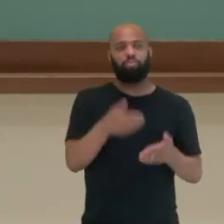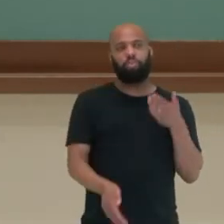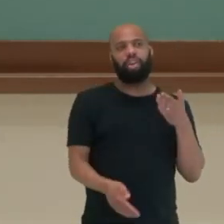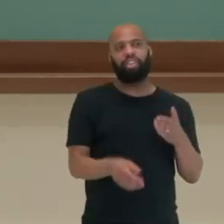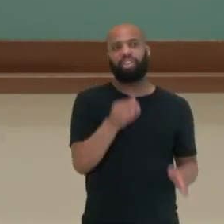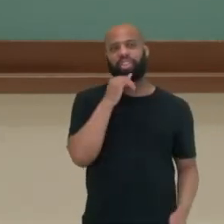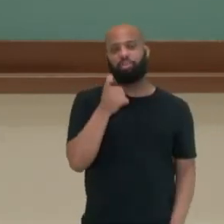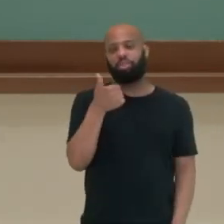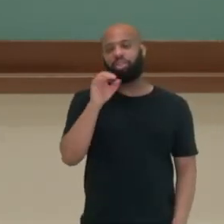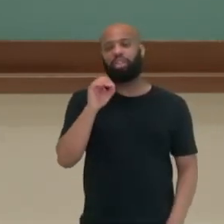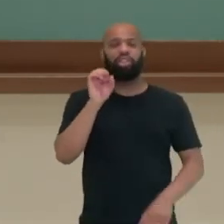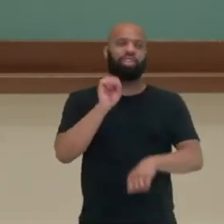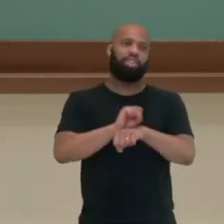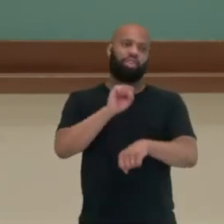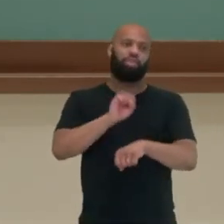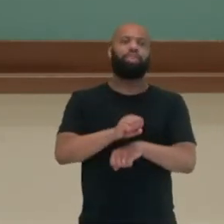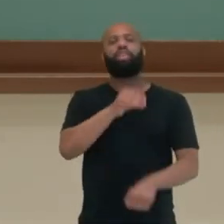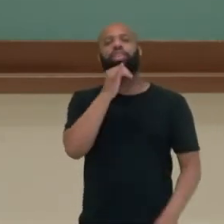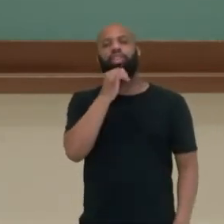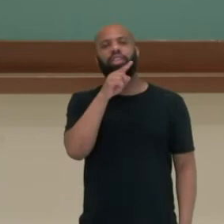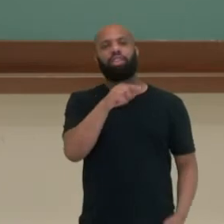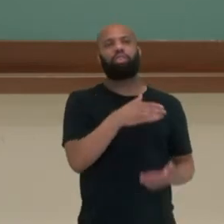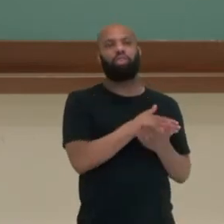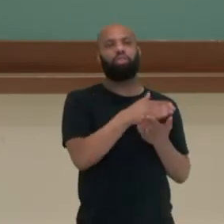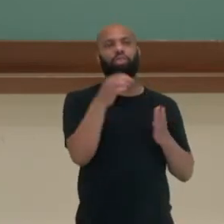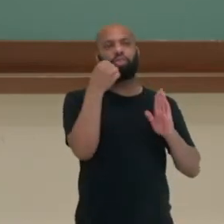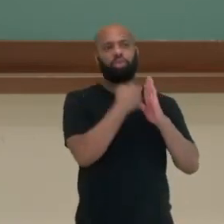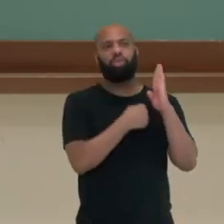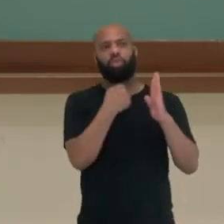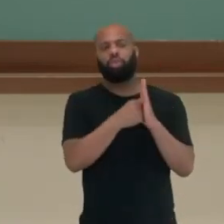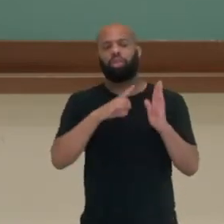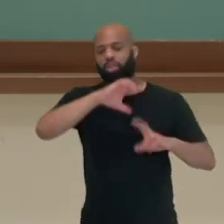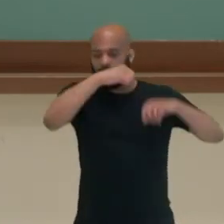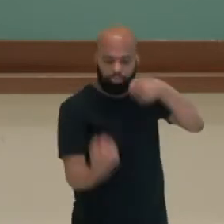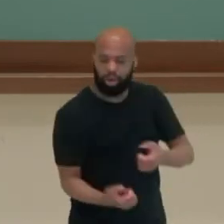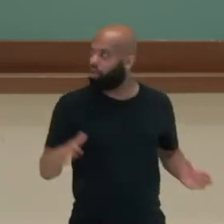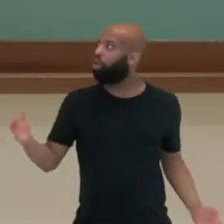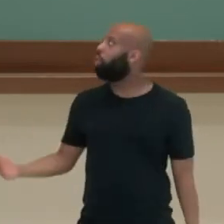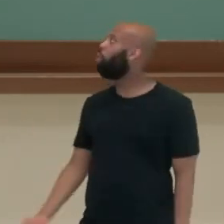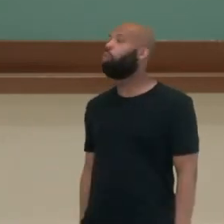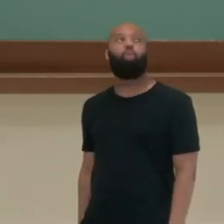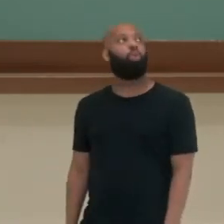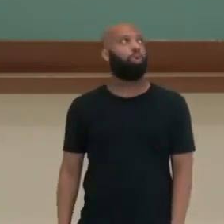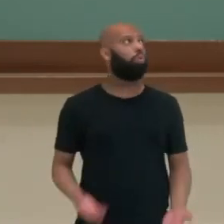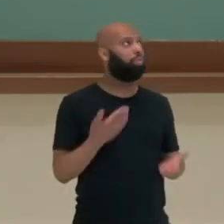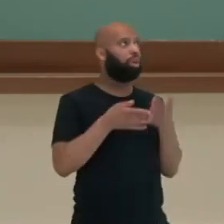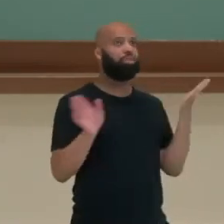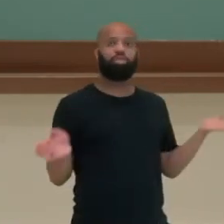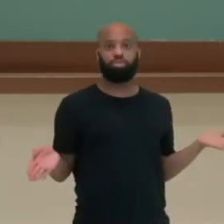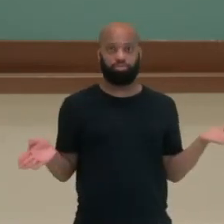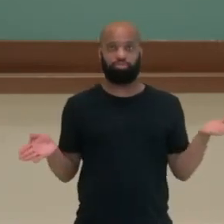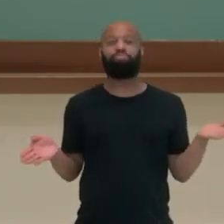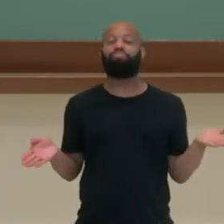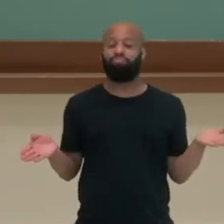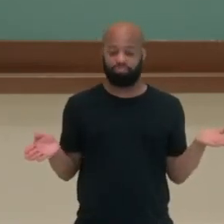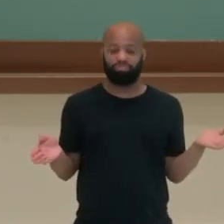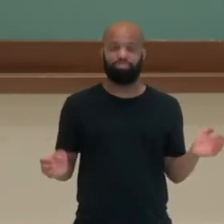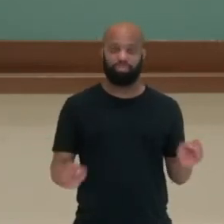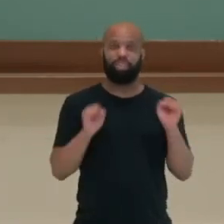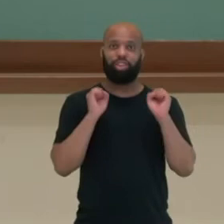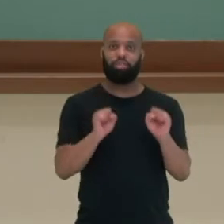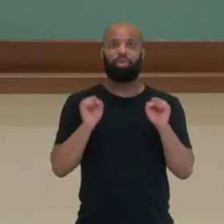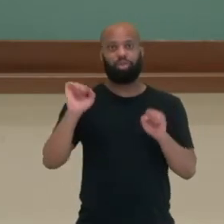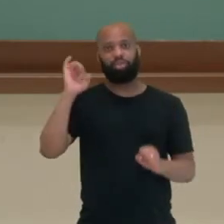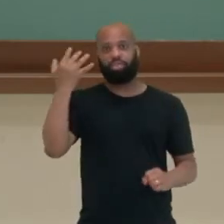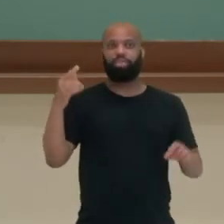segundos. Né? Você começou a luta, você leva lá o golpe final e acaba a luta em 10 segundos e